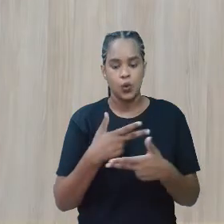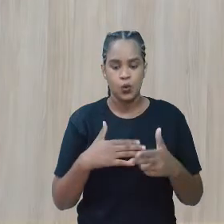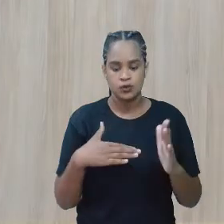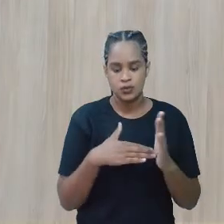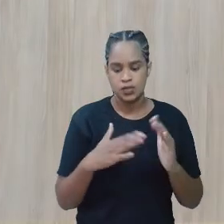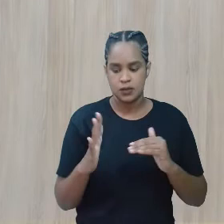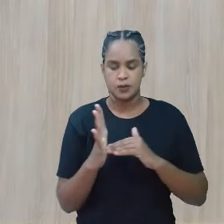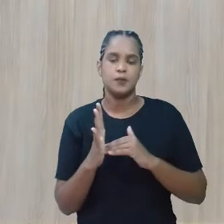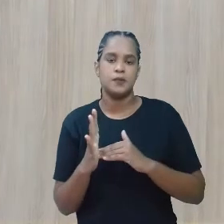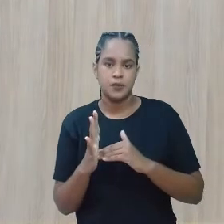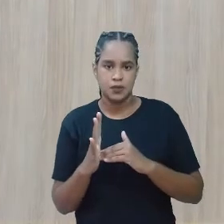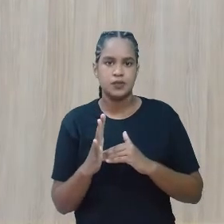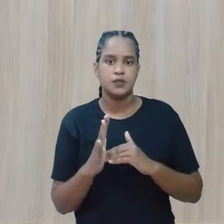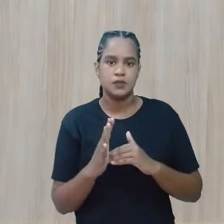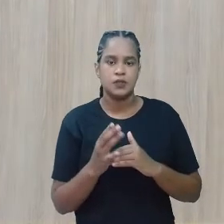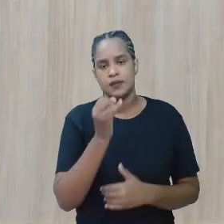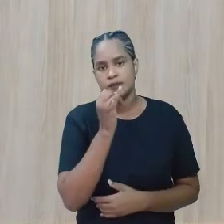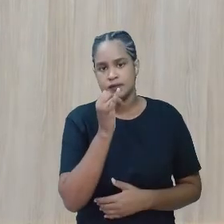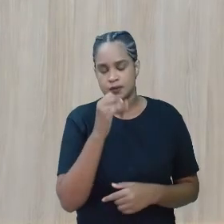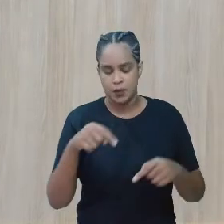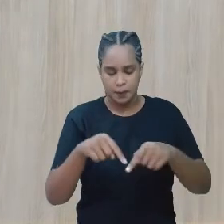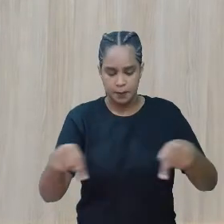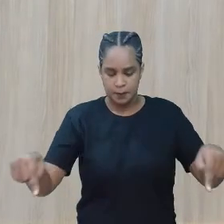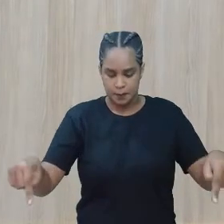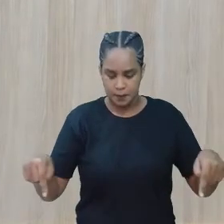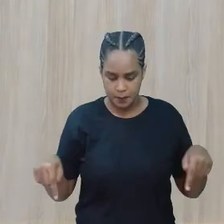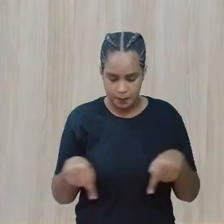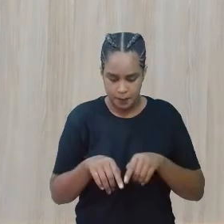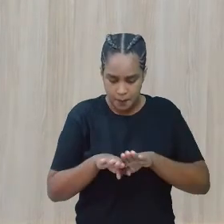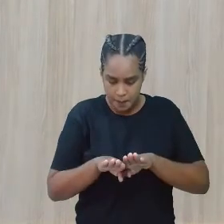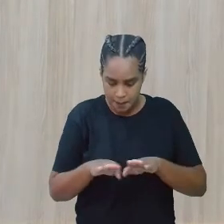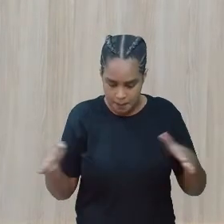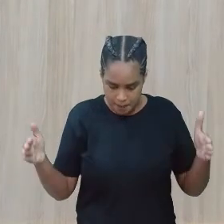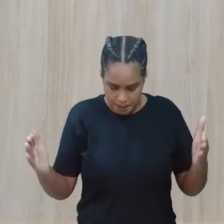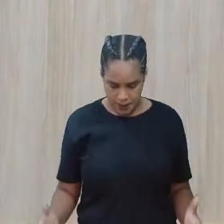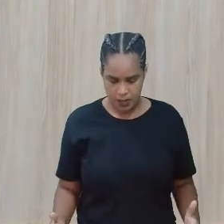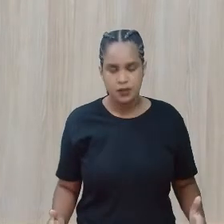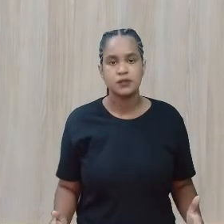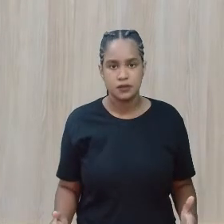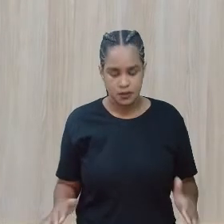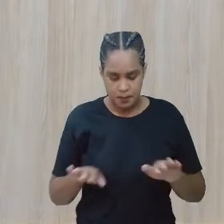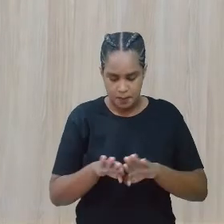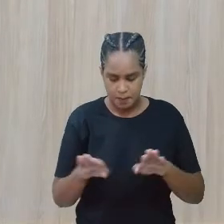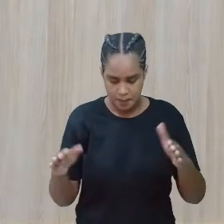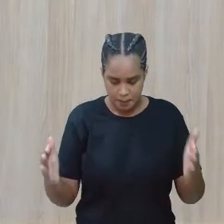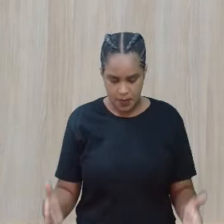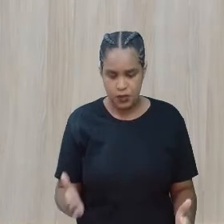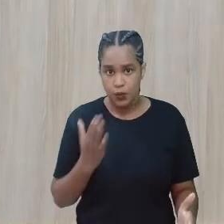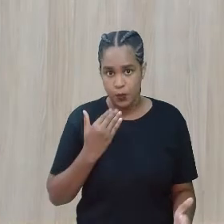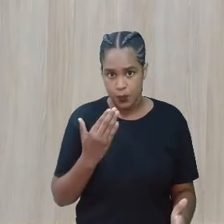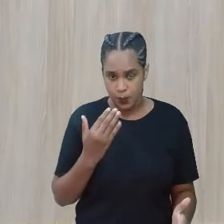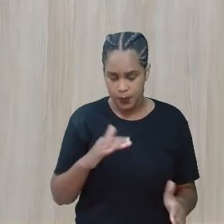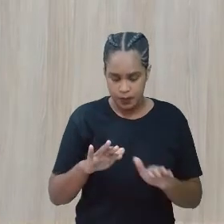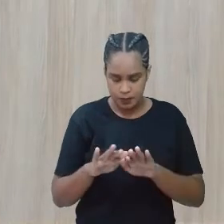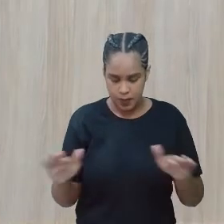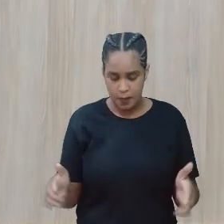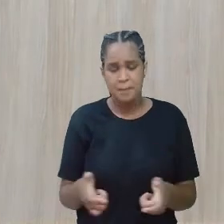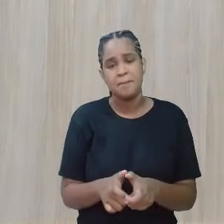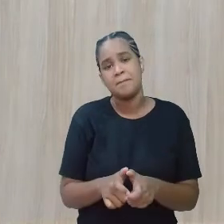que vai ser paralelo, tá? Por exemplo, as mesas aí da sua casa, a mesa de jantar, não sei como é, mas